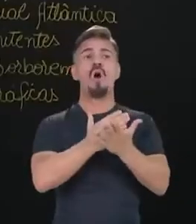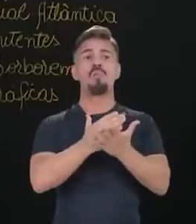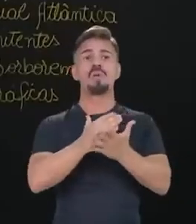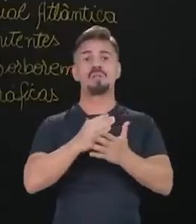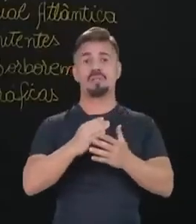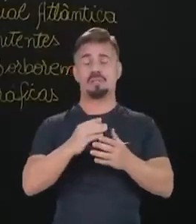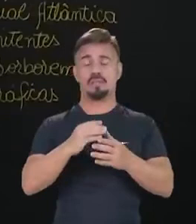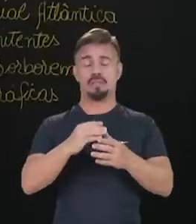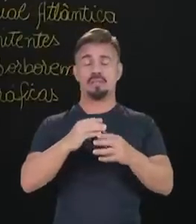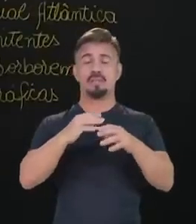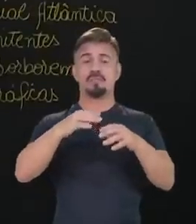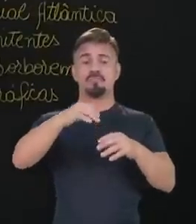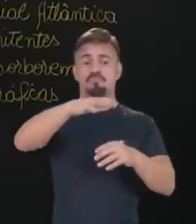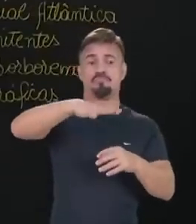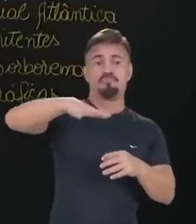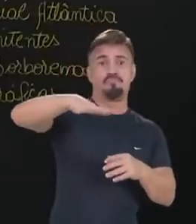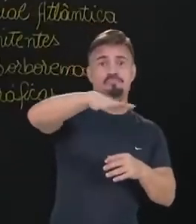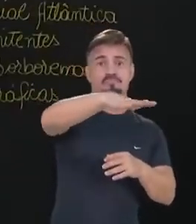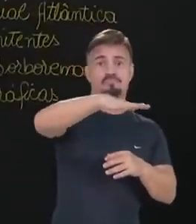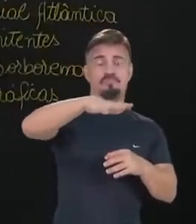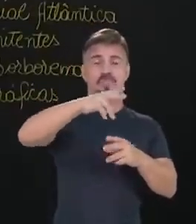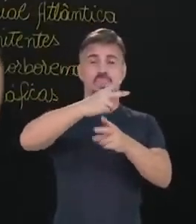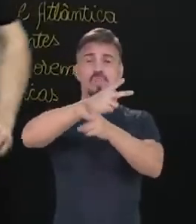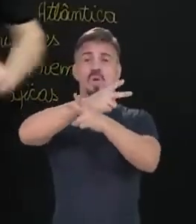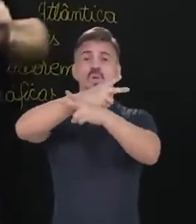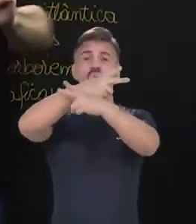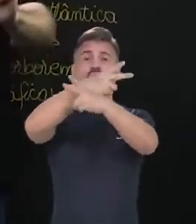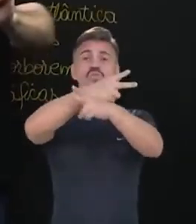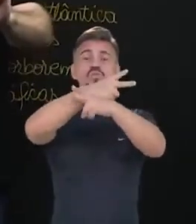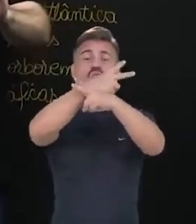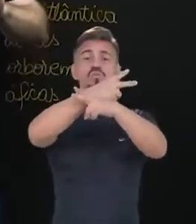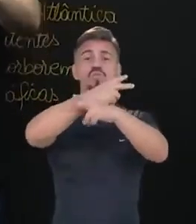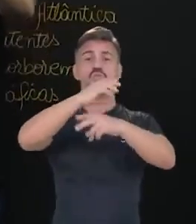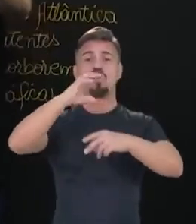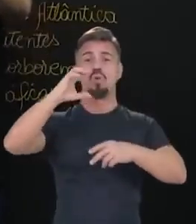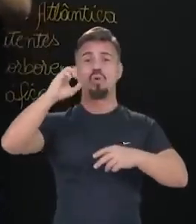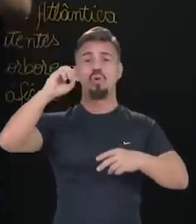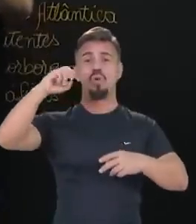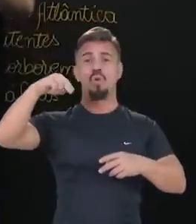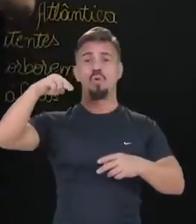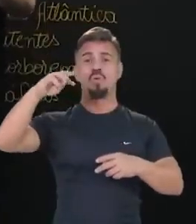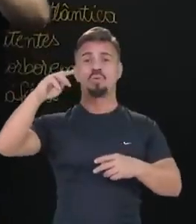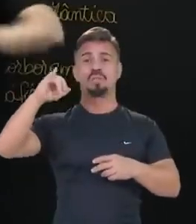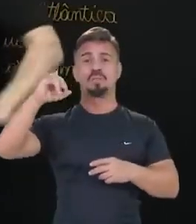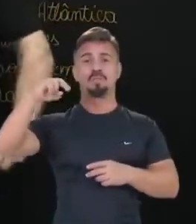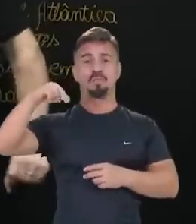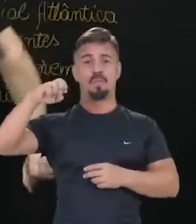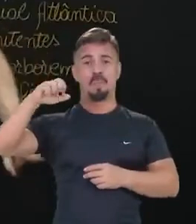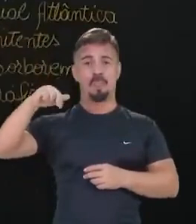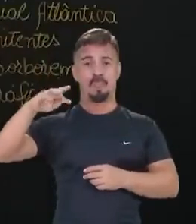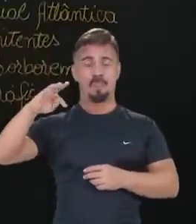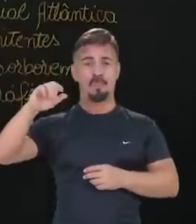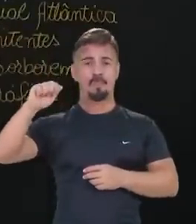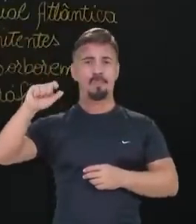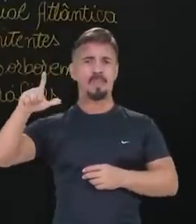E essa massa vamos chamar de massa equatorial continental. Normalmente, quando